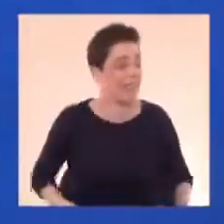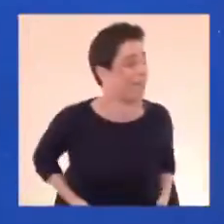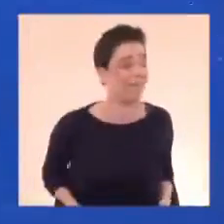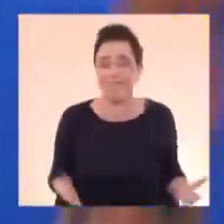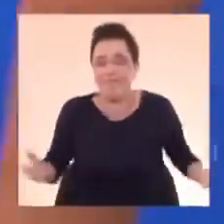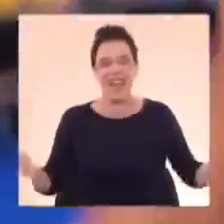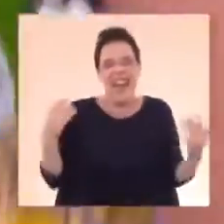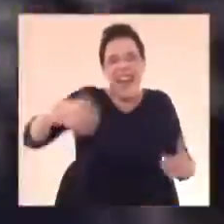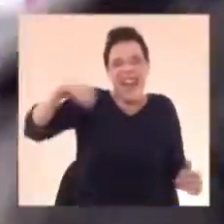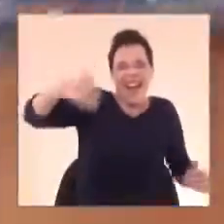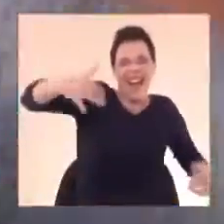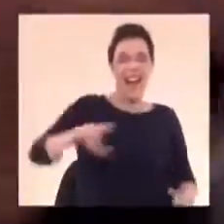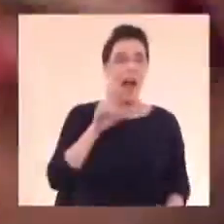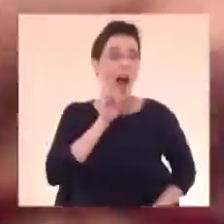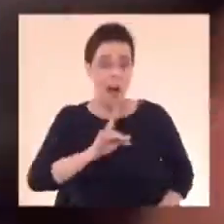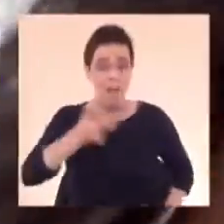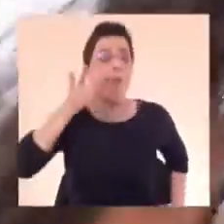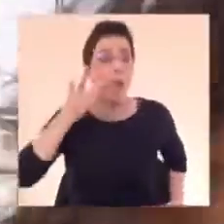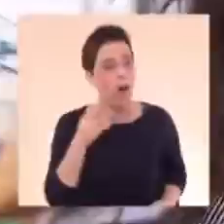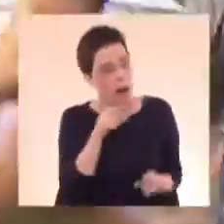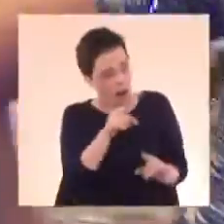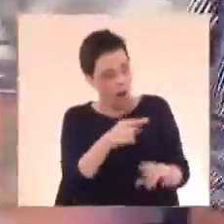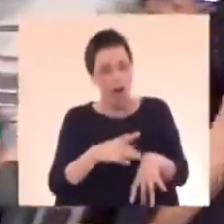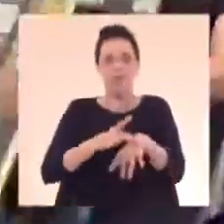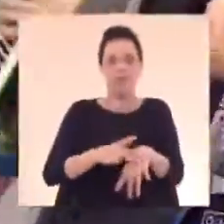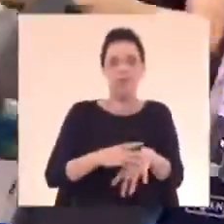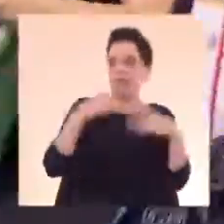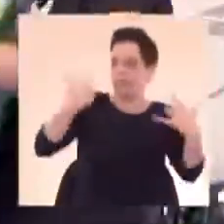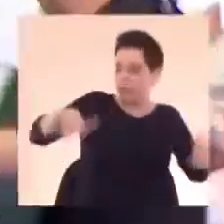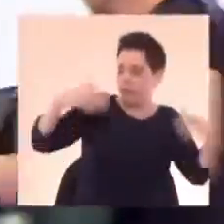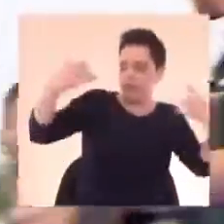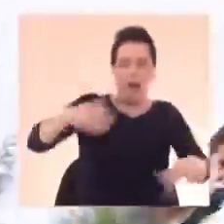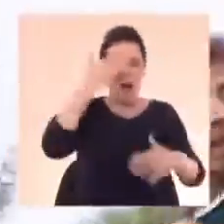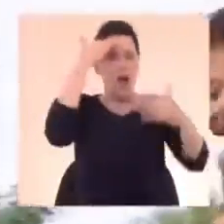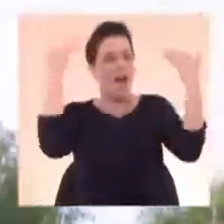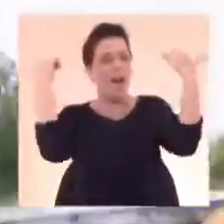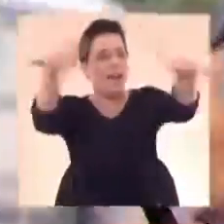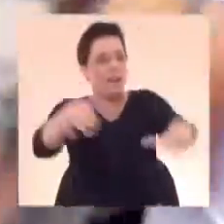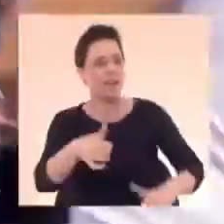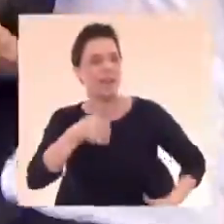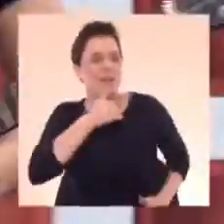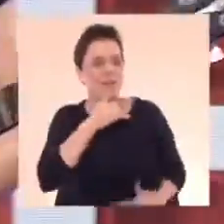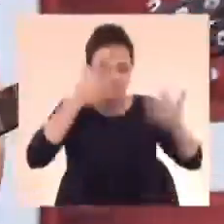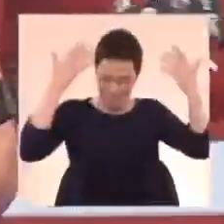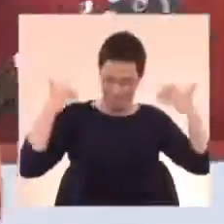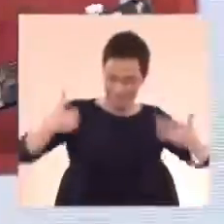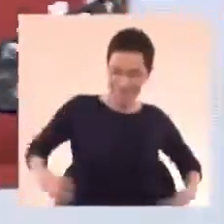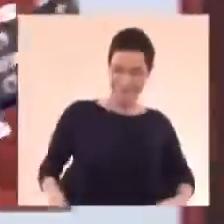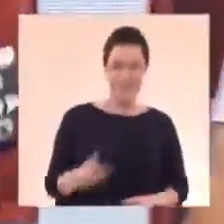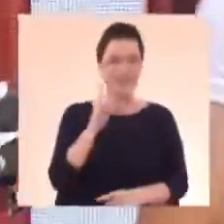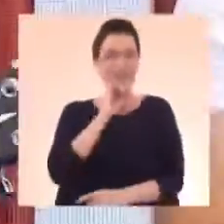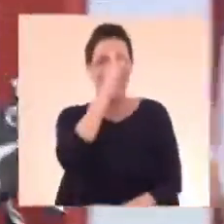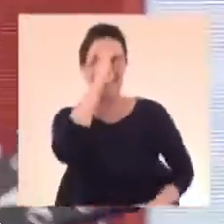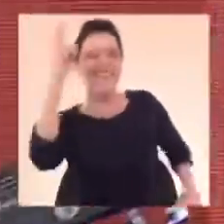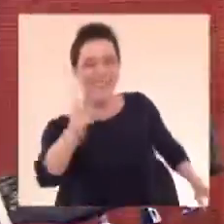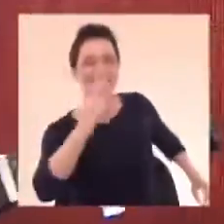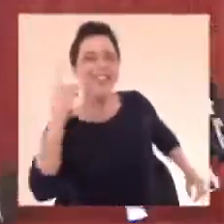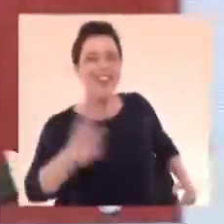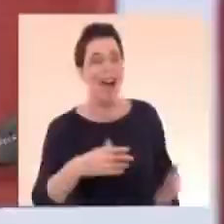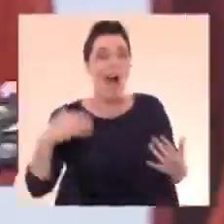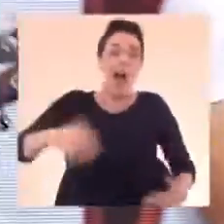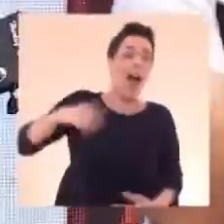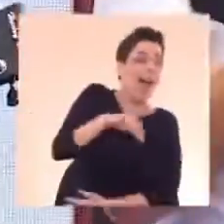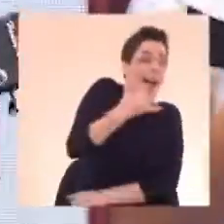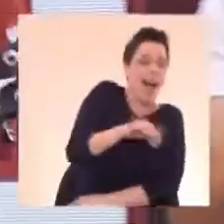quiser. Ai, ai, morena, que loucura de mulher. Usa e abusa, ela é uma tentação.